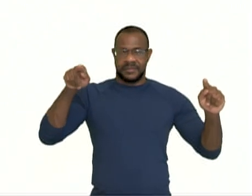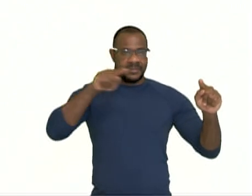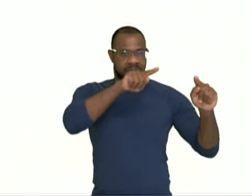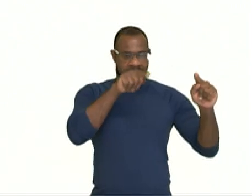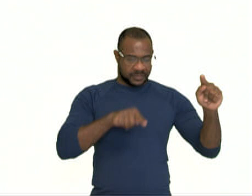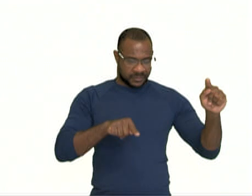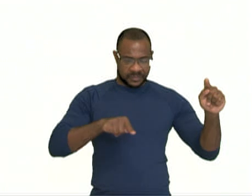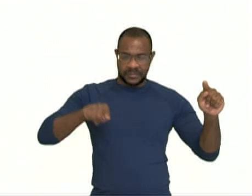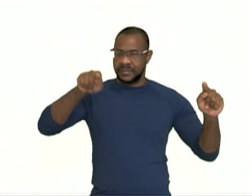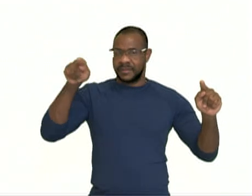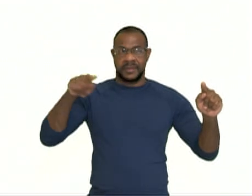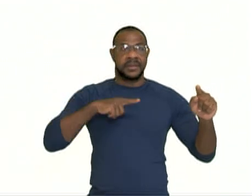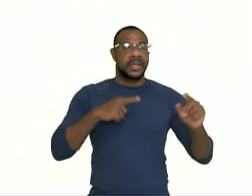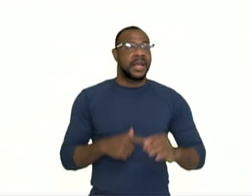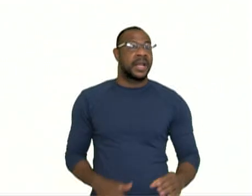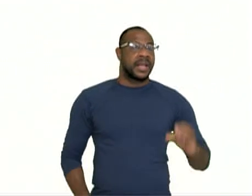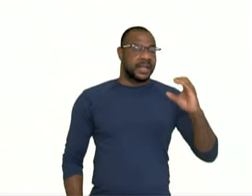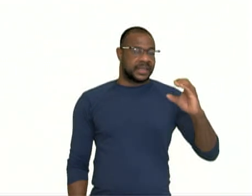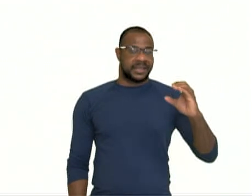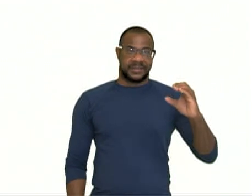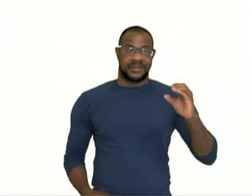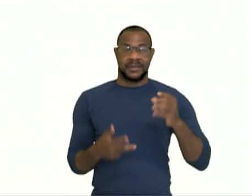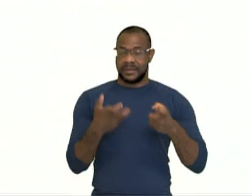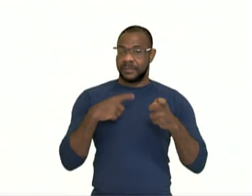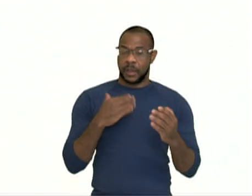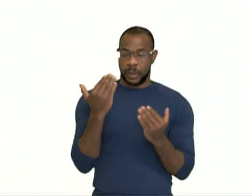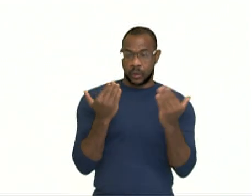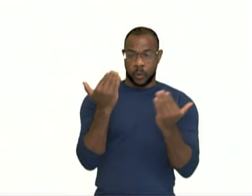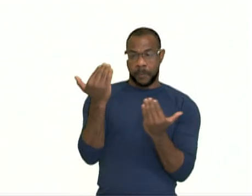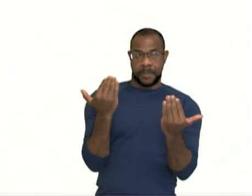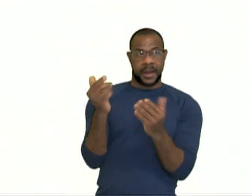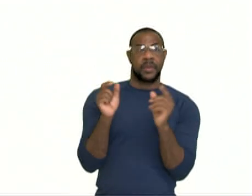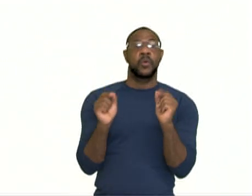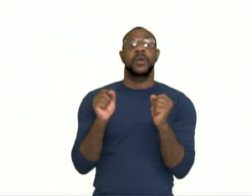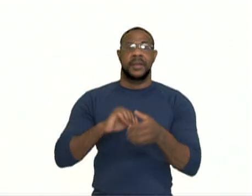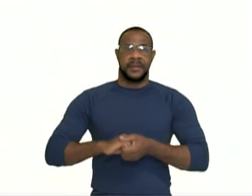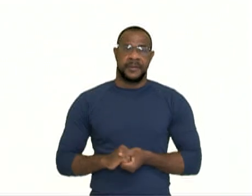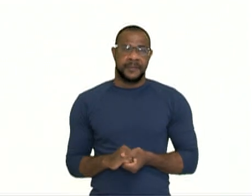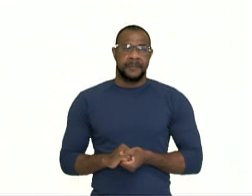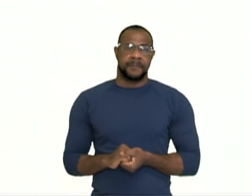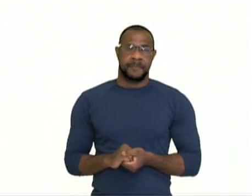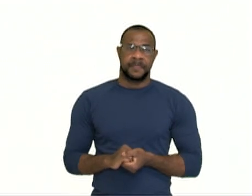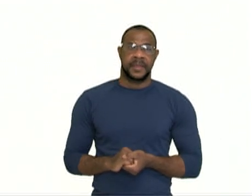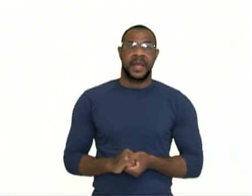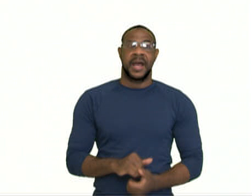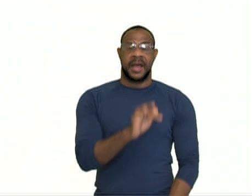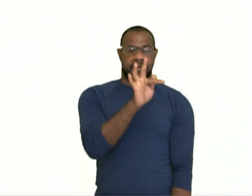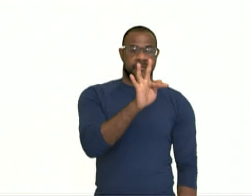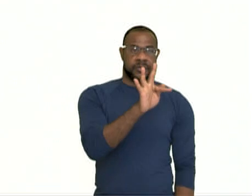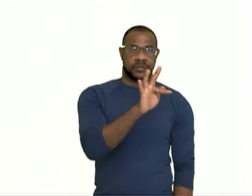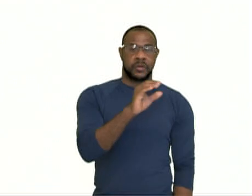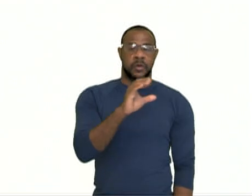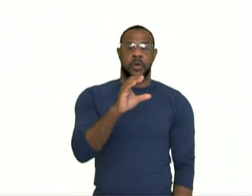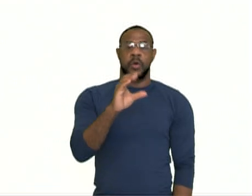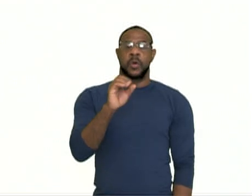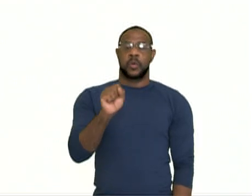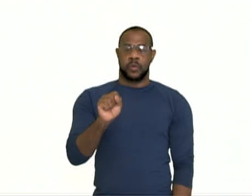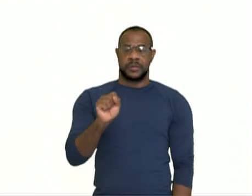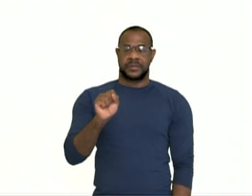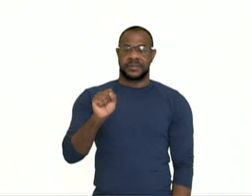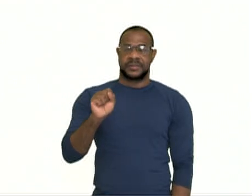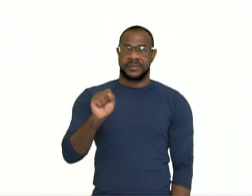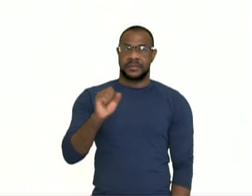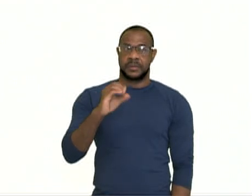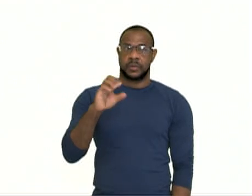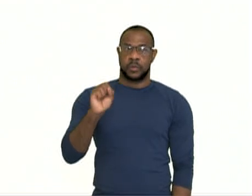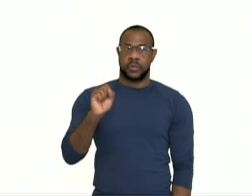nós temos a letra C, para que a gente compare, né, a função cosseno, né, que é a f de x